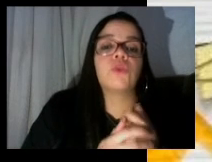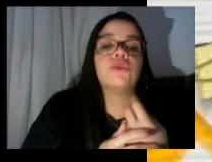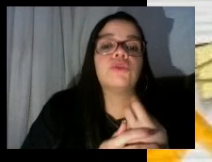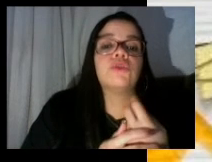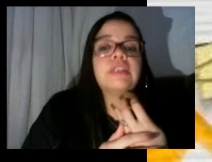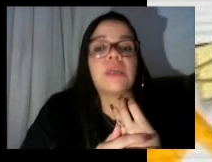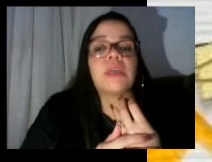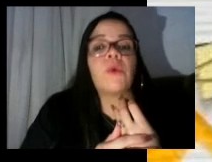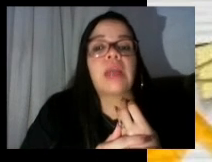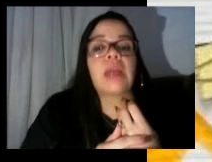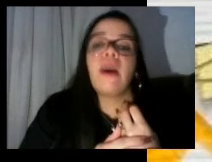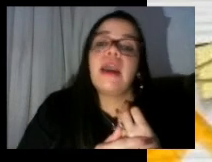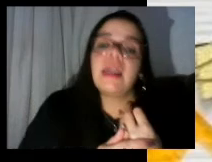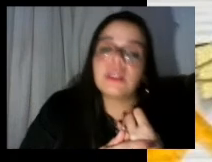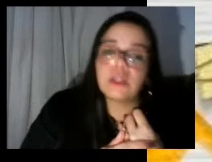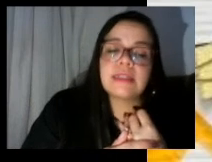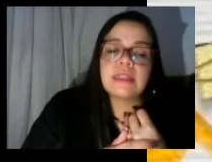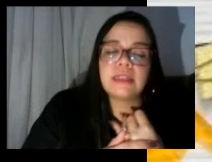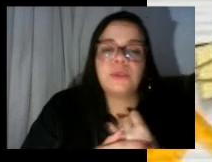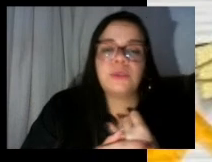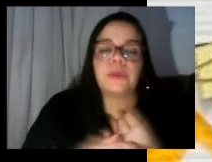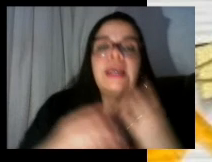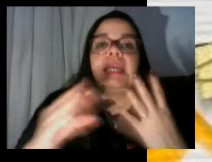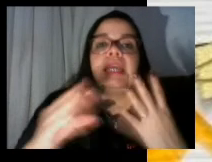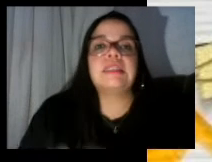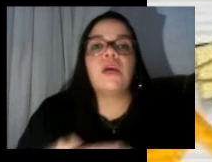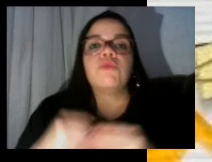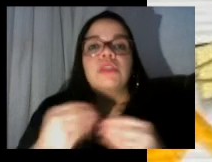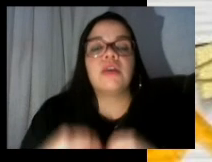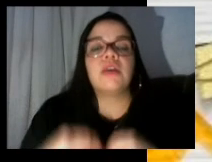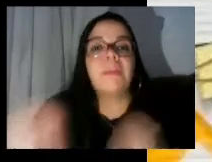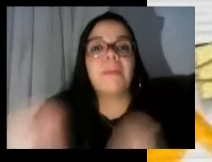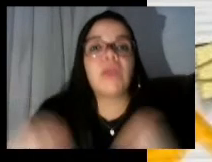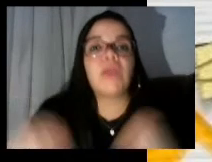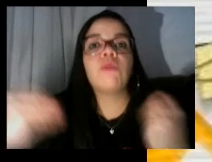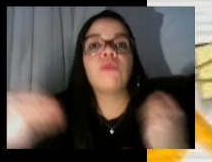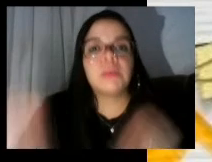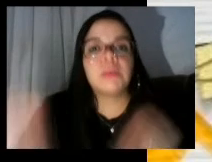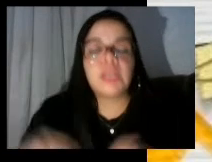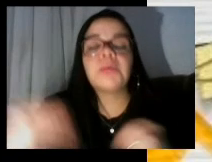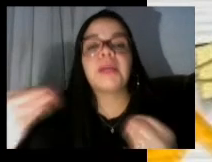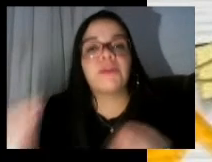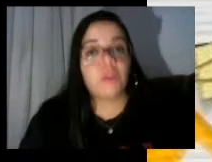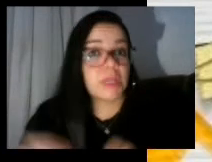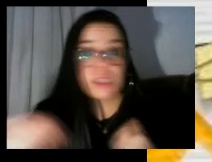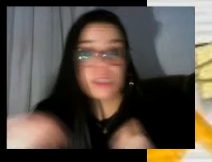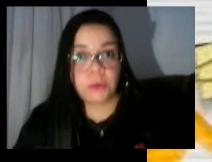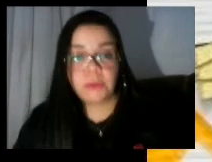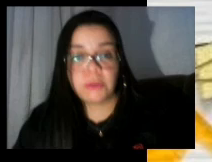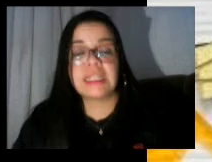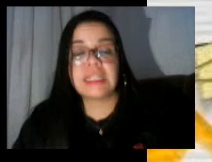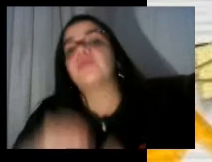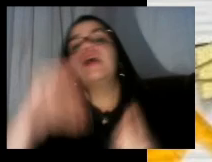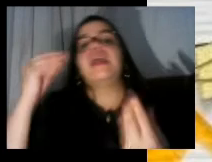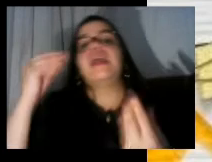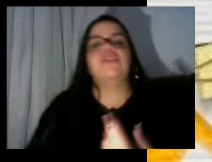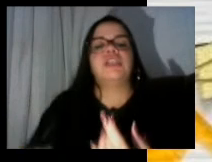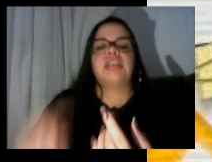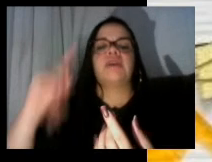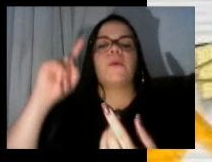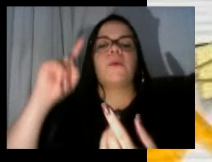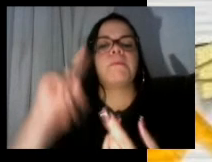dos contos de tradição oral relacionados à literatura. Então, os negros também contribuíram para a formação do povo brasileiro.